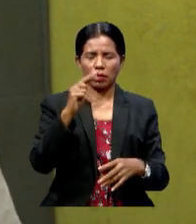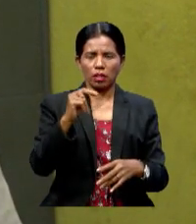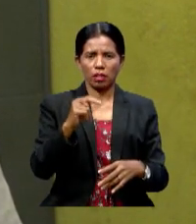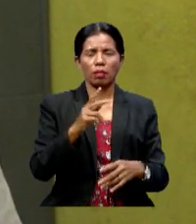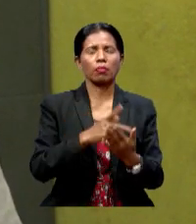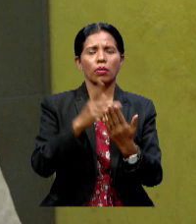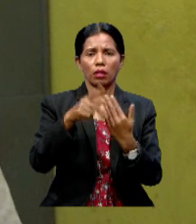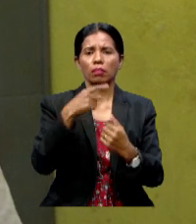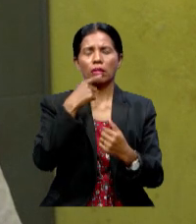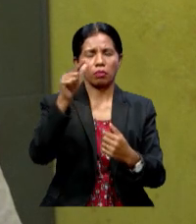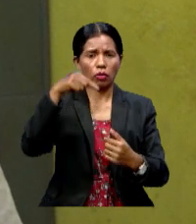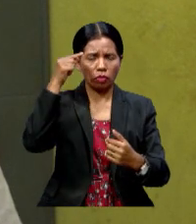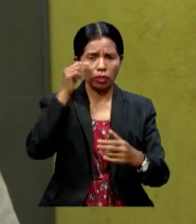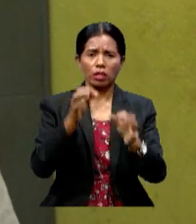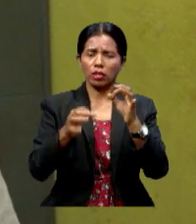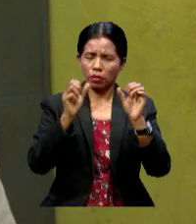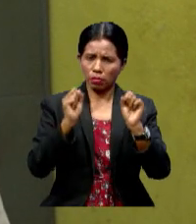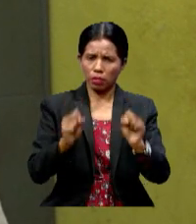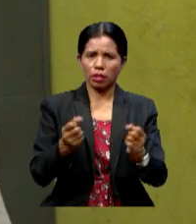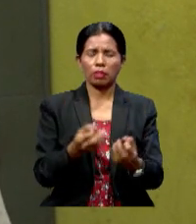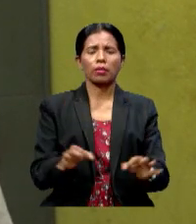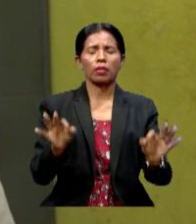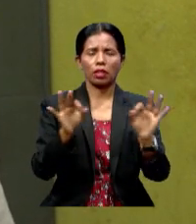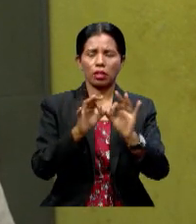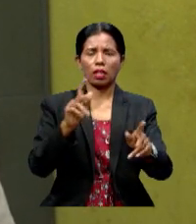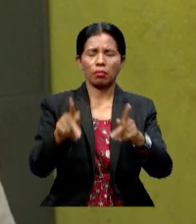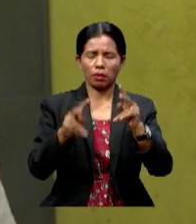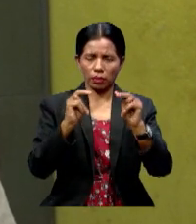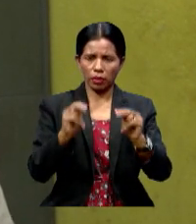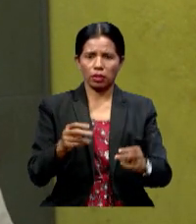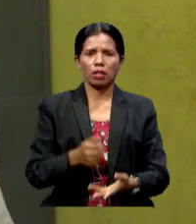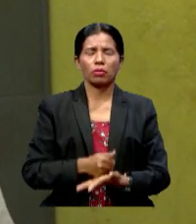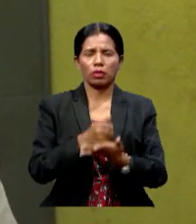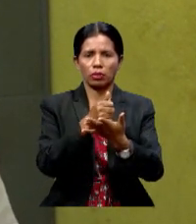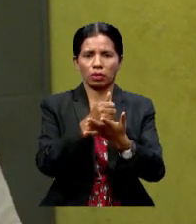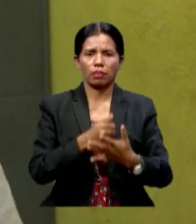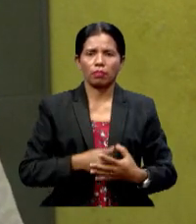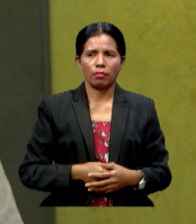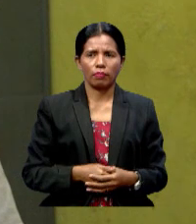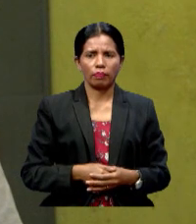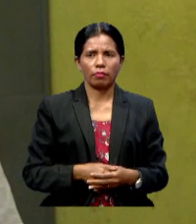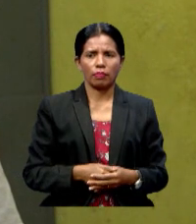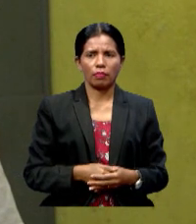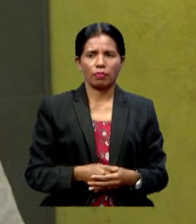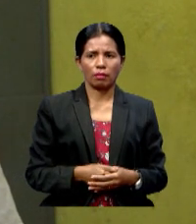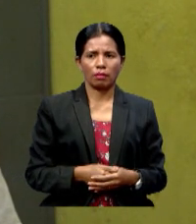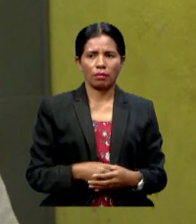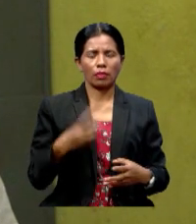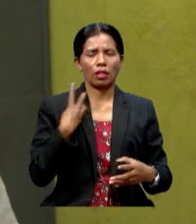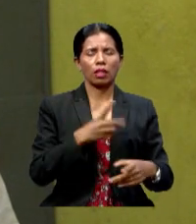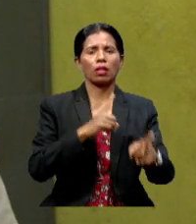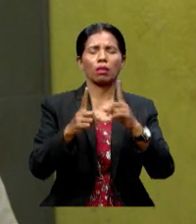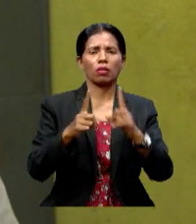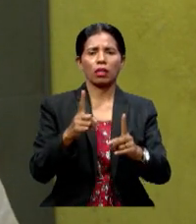recomendado ao governo, se vê-lo, é importante foi prioridade ali, mas não é preciso de muito ainda. Também, está com a claro, que